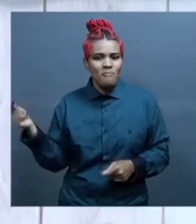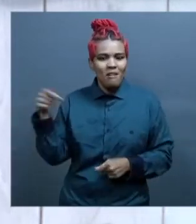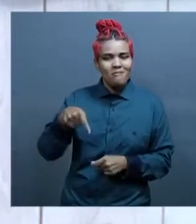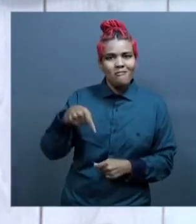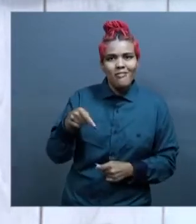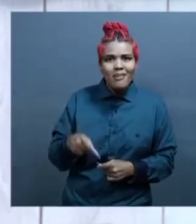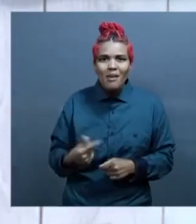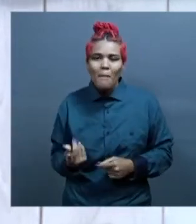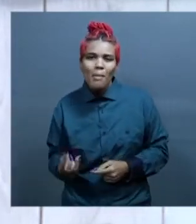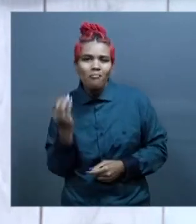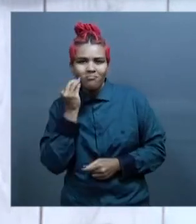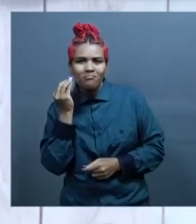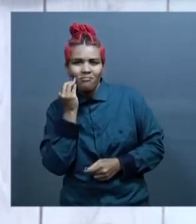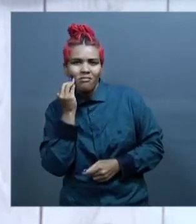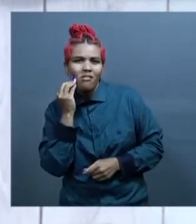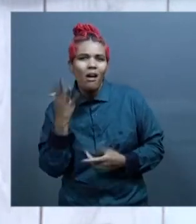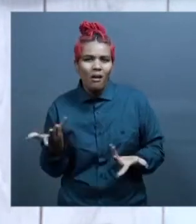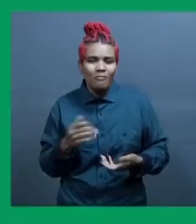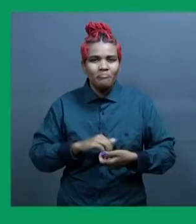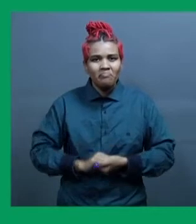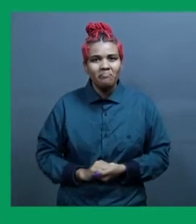quadro ciência ufu